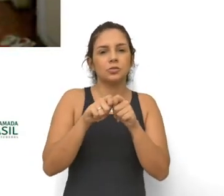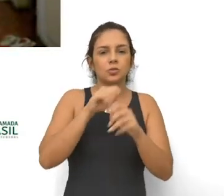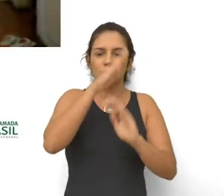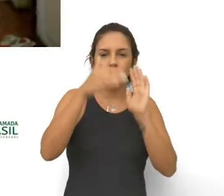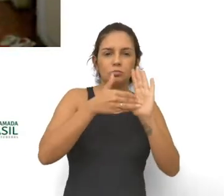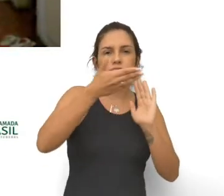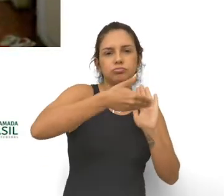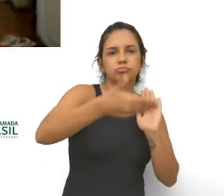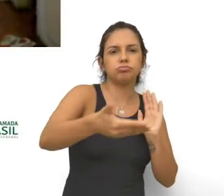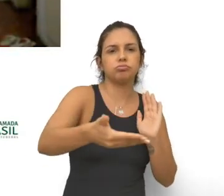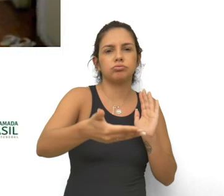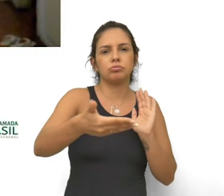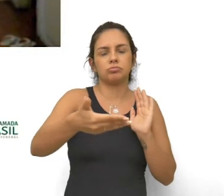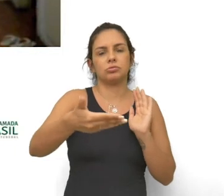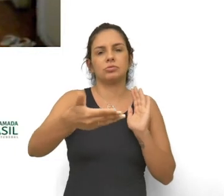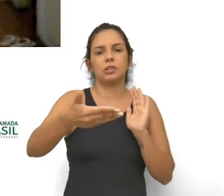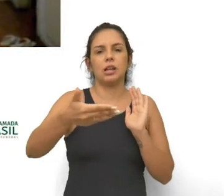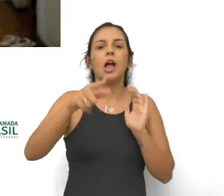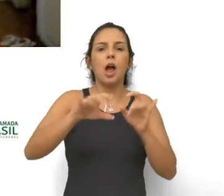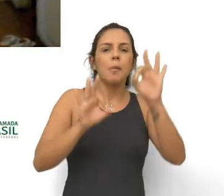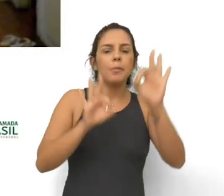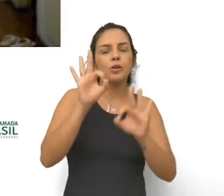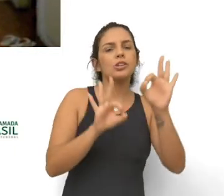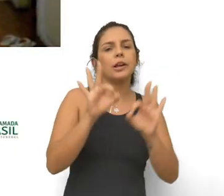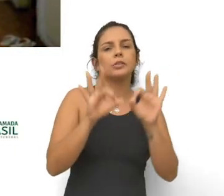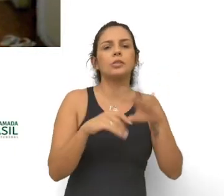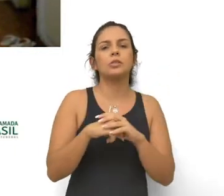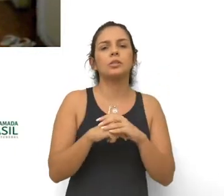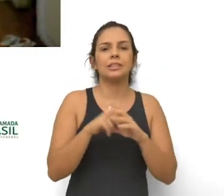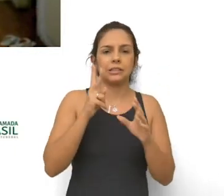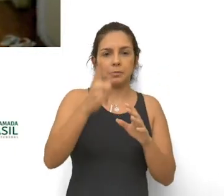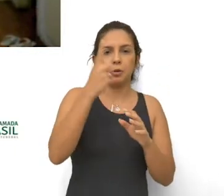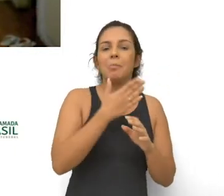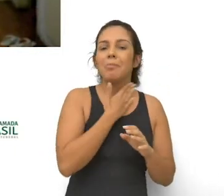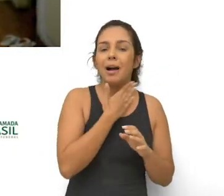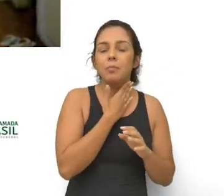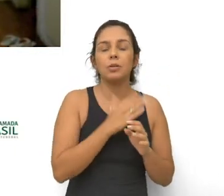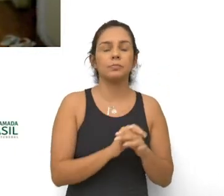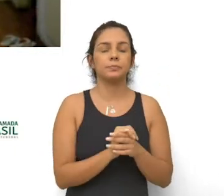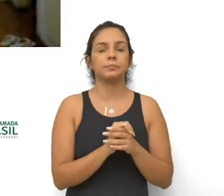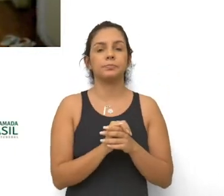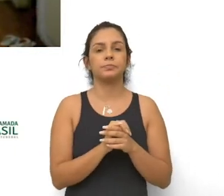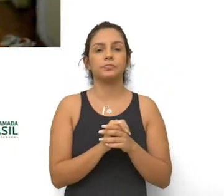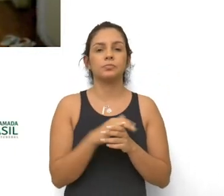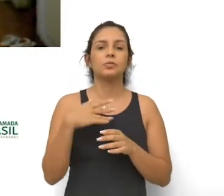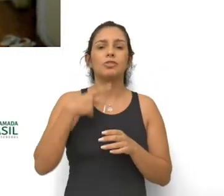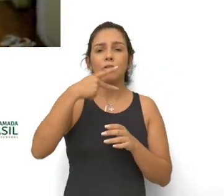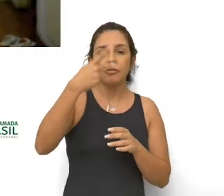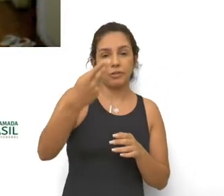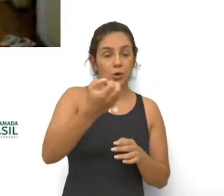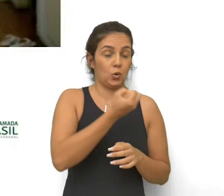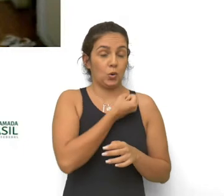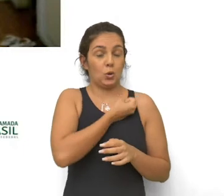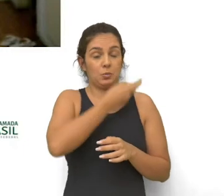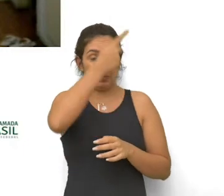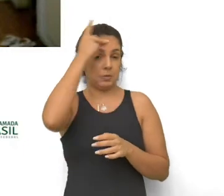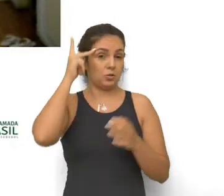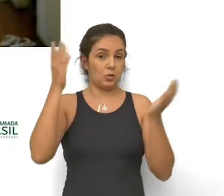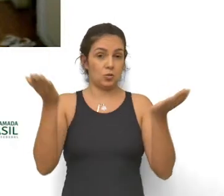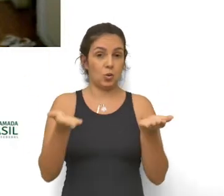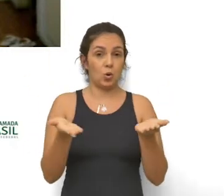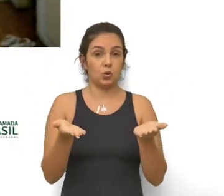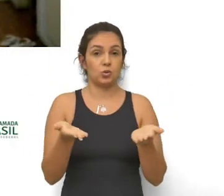todas as edições do projeto, Sempre um Papo, eu falo o número de pessoas.